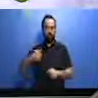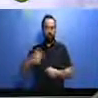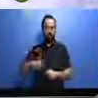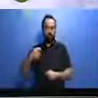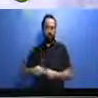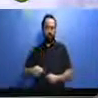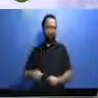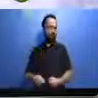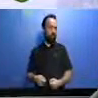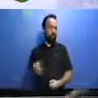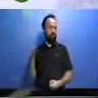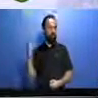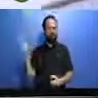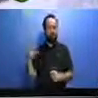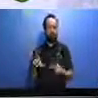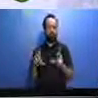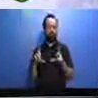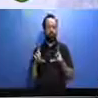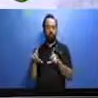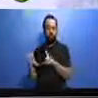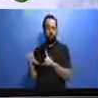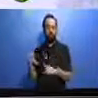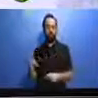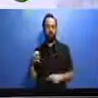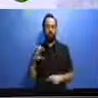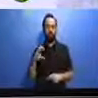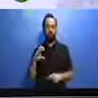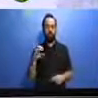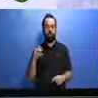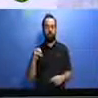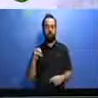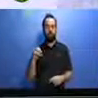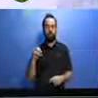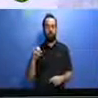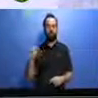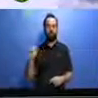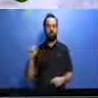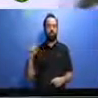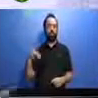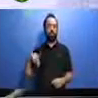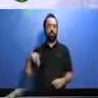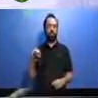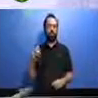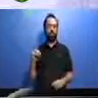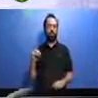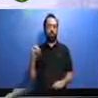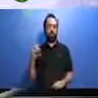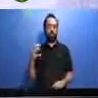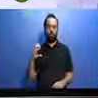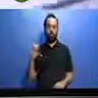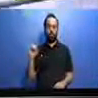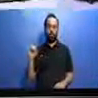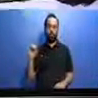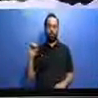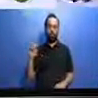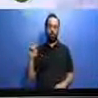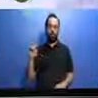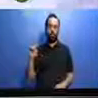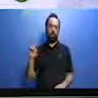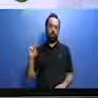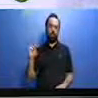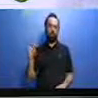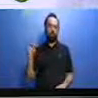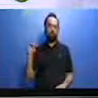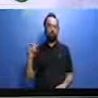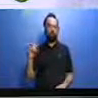Aqui o detalhe de um coanócito, onde esse colarinho, esse flagelo, fica em movimentação constante e